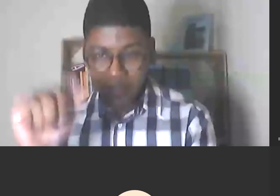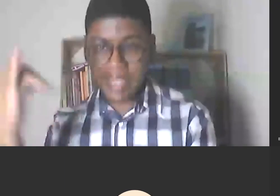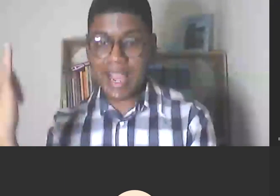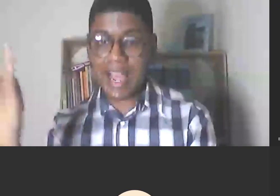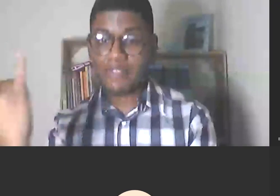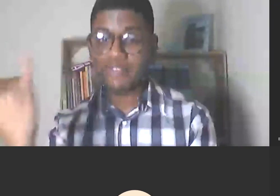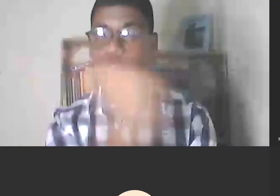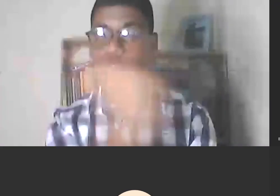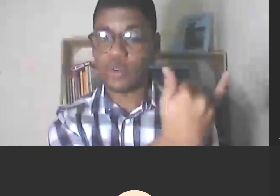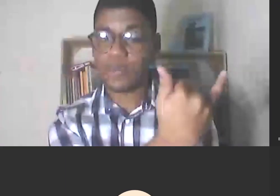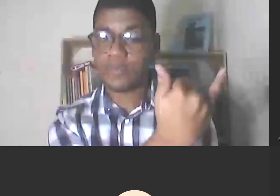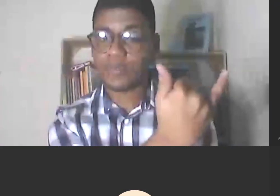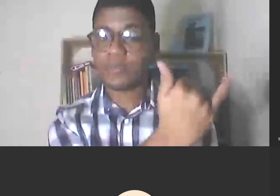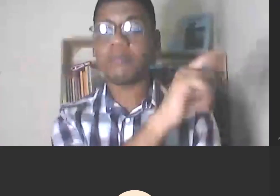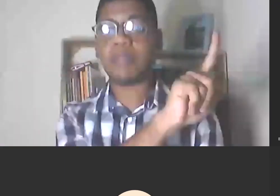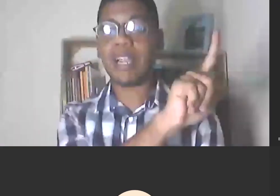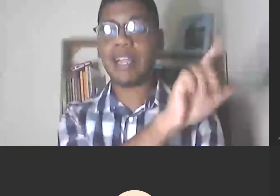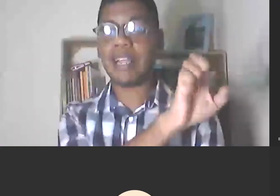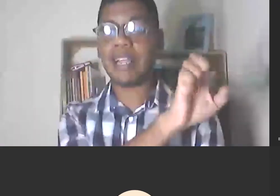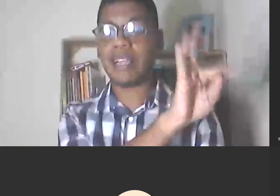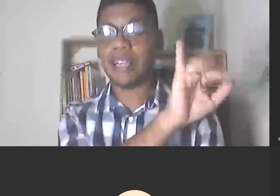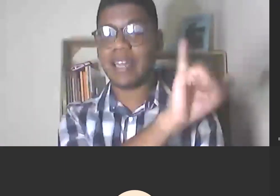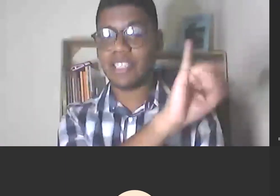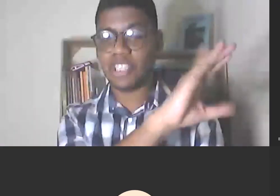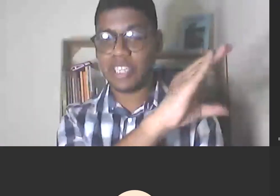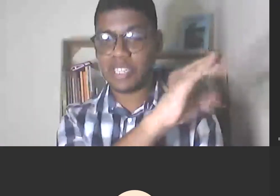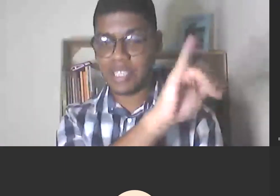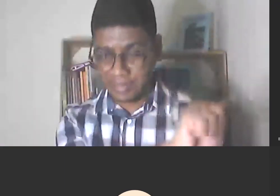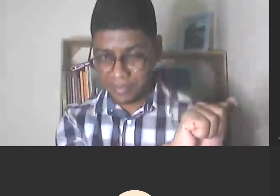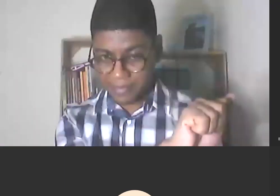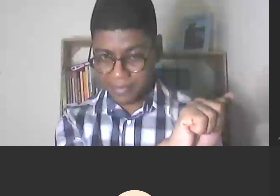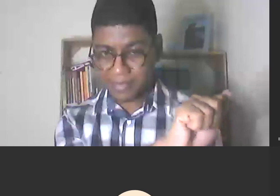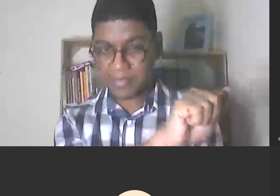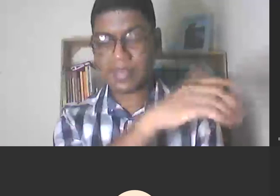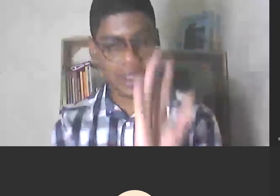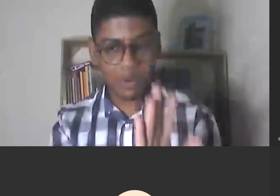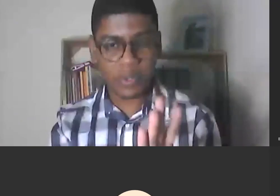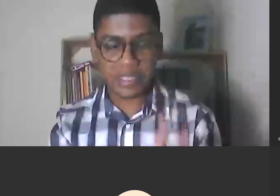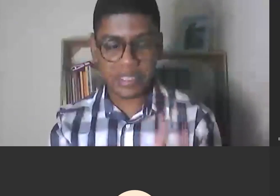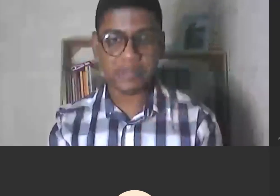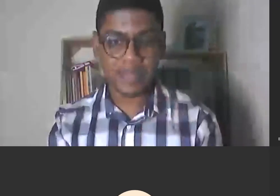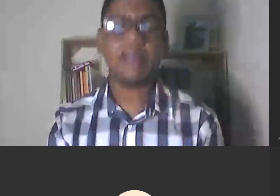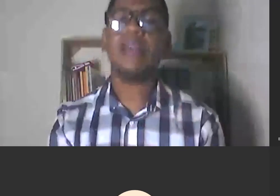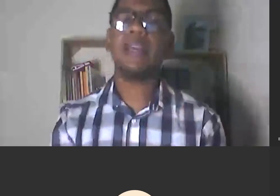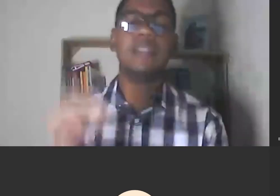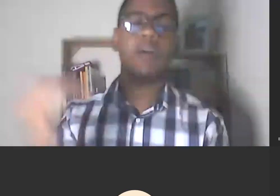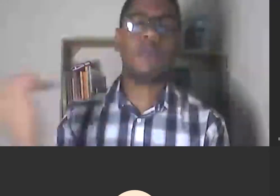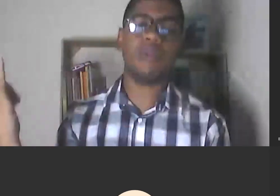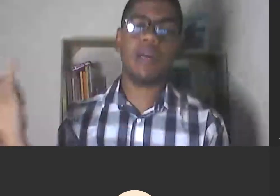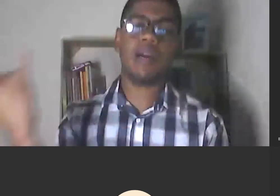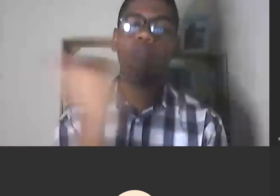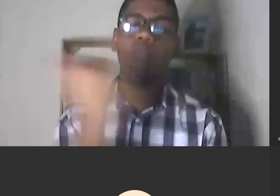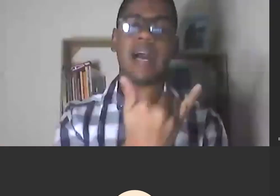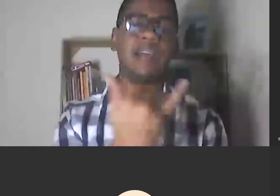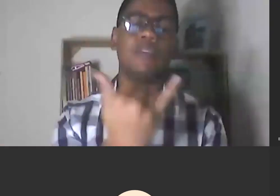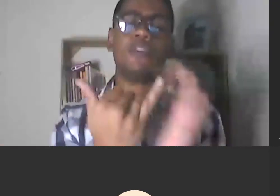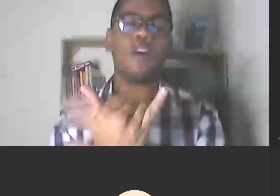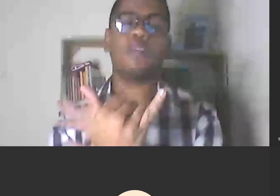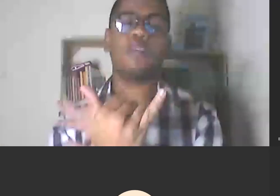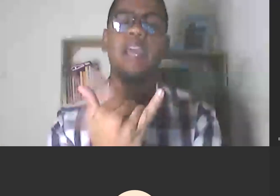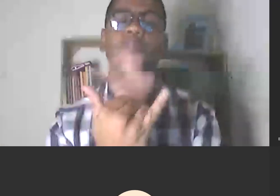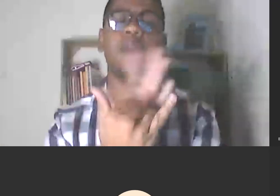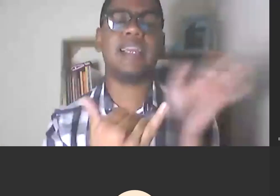Lívia avisou para Letícia tal coisa, tá? Então,